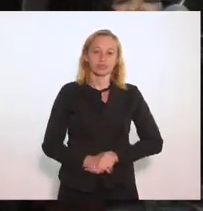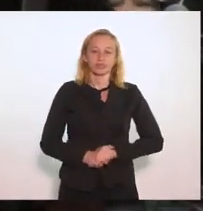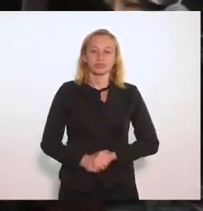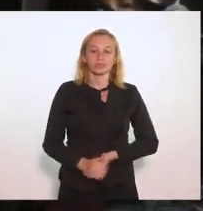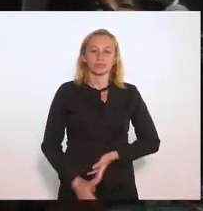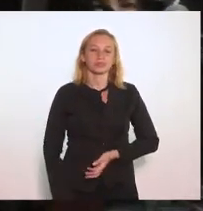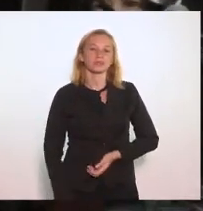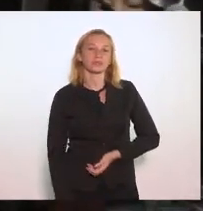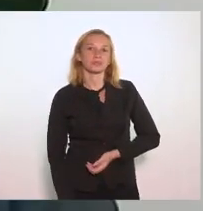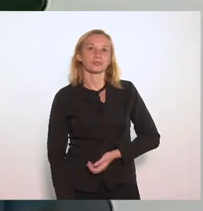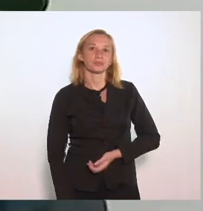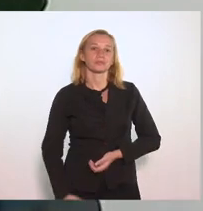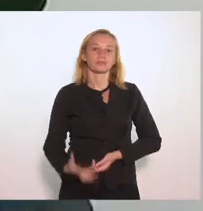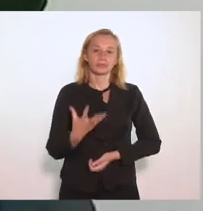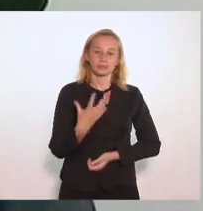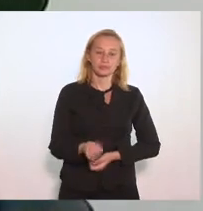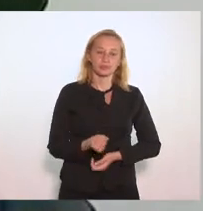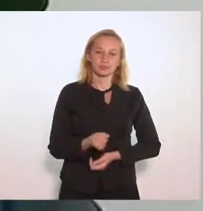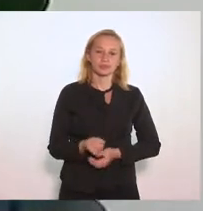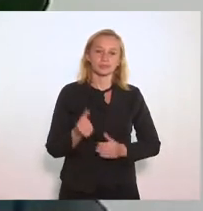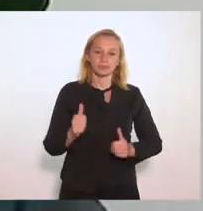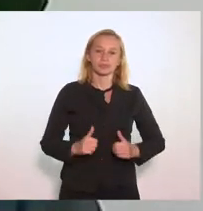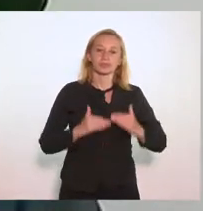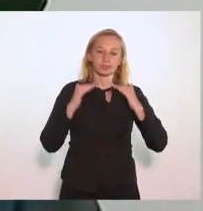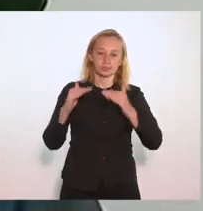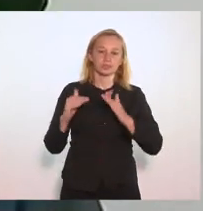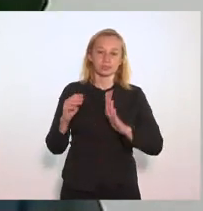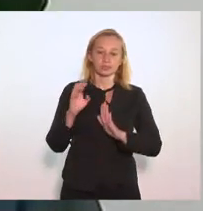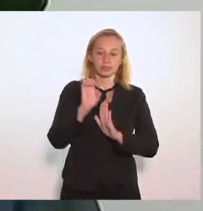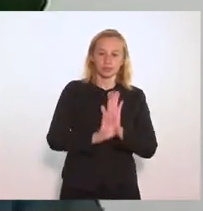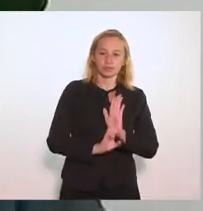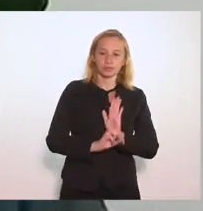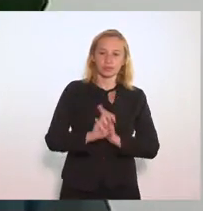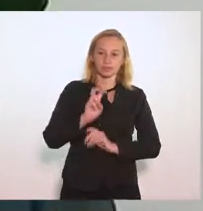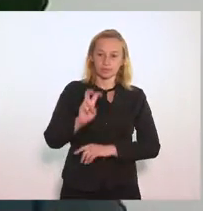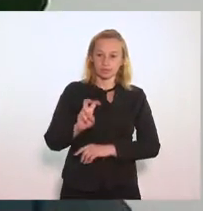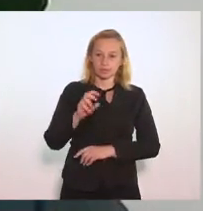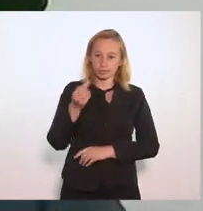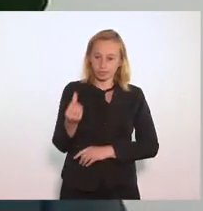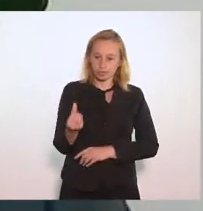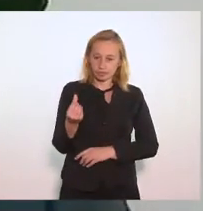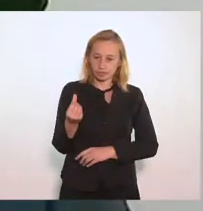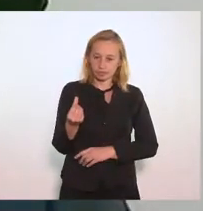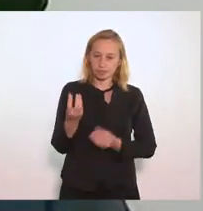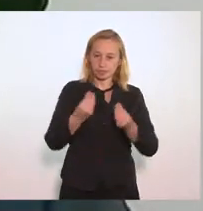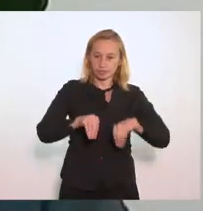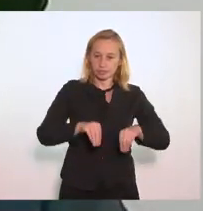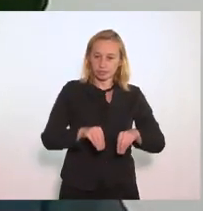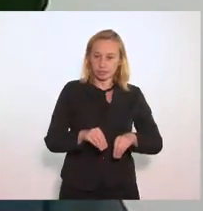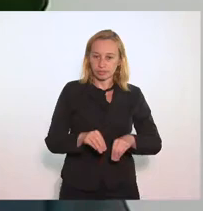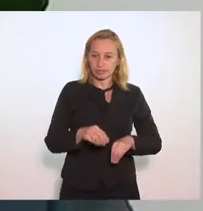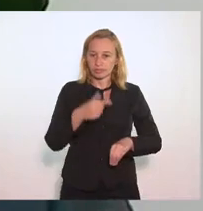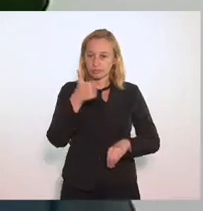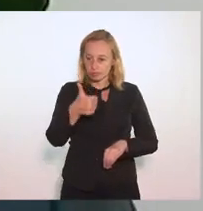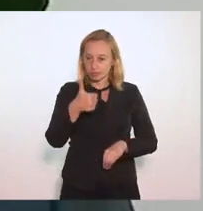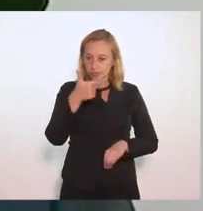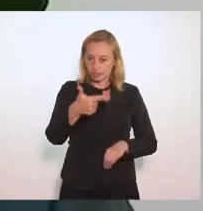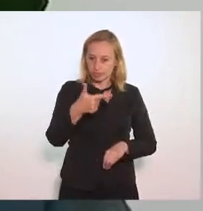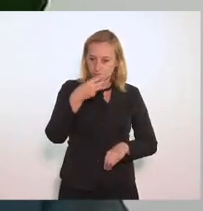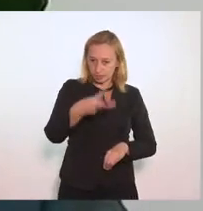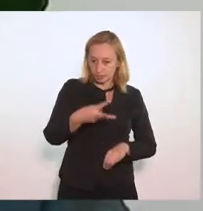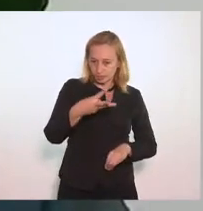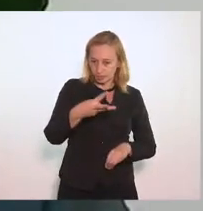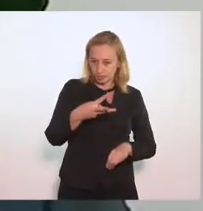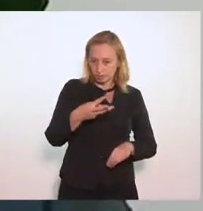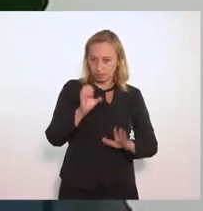senhor presidente o parecer é favorável com sub-emendas emendas 5 e 6 pela predicabilidade das emendas 1, 2 e 3